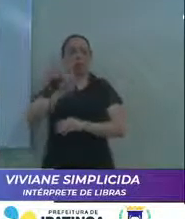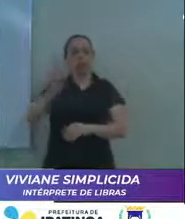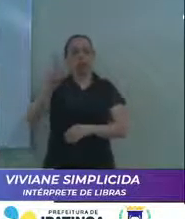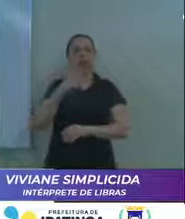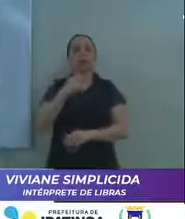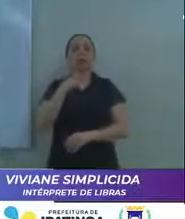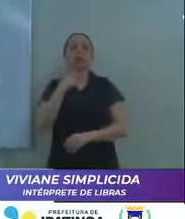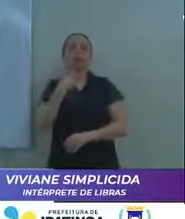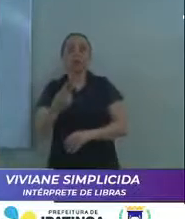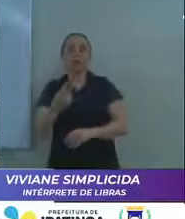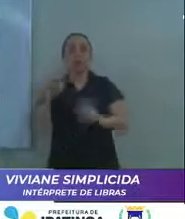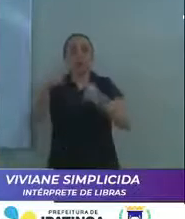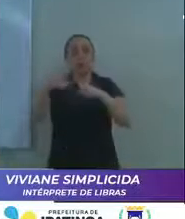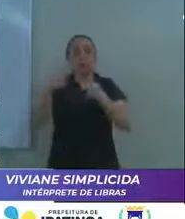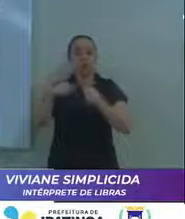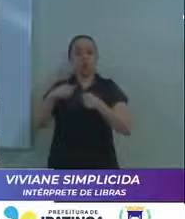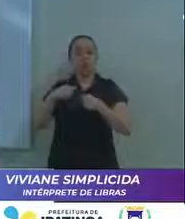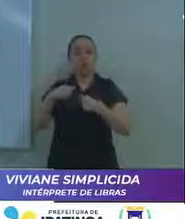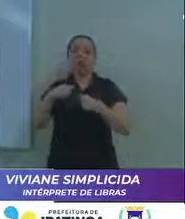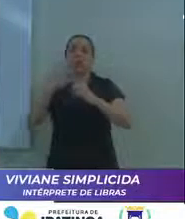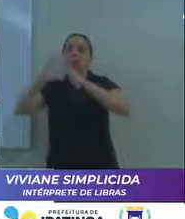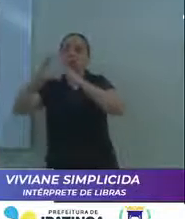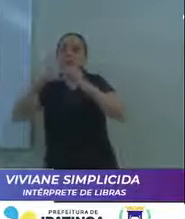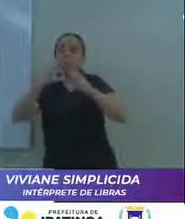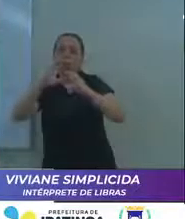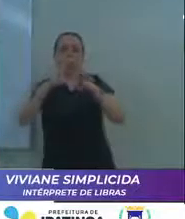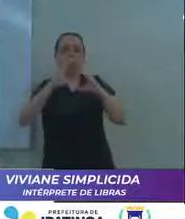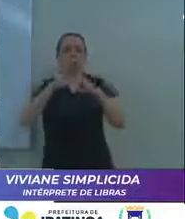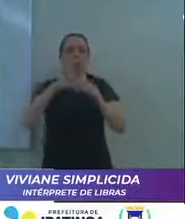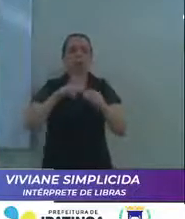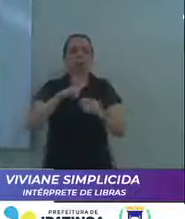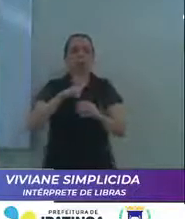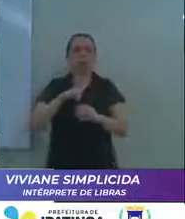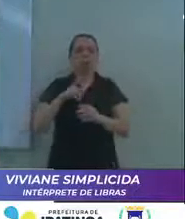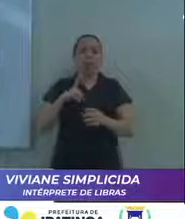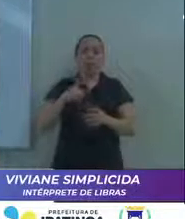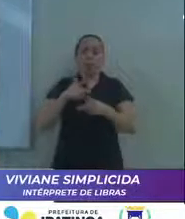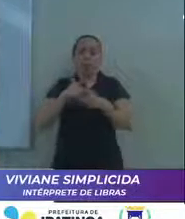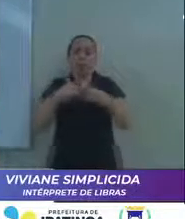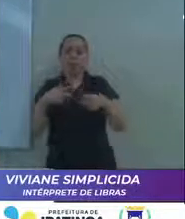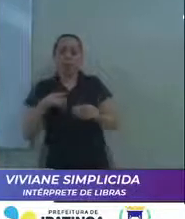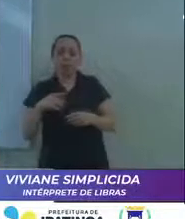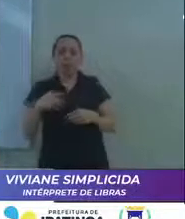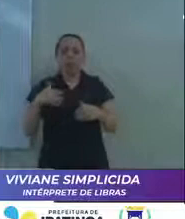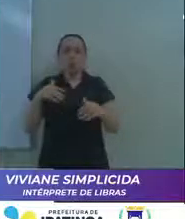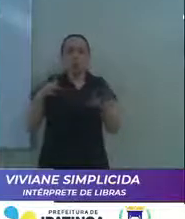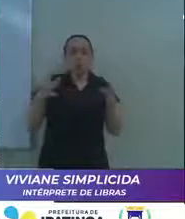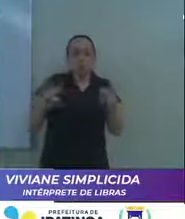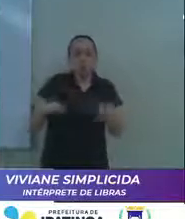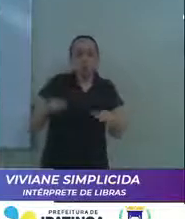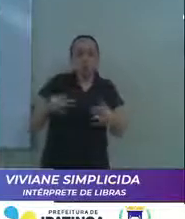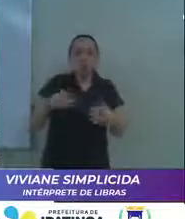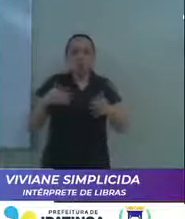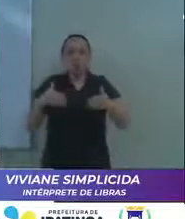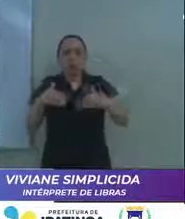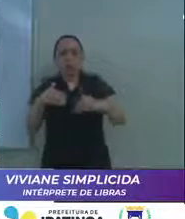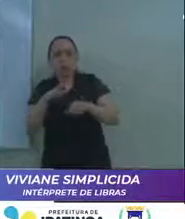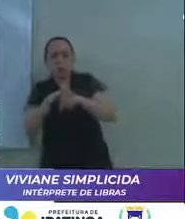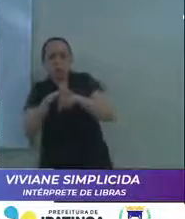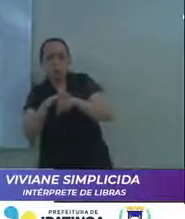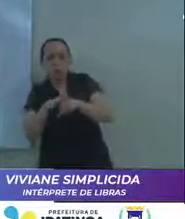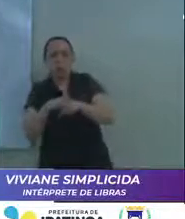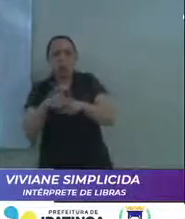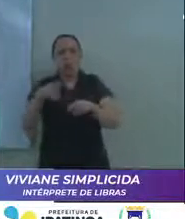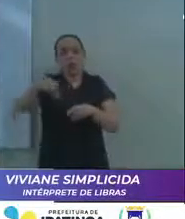se comunicar quando a gente está numa situação de vulnerabilidade, quando a gente está doente, a gente precisa ir ao médico, por exemplo, como nessa